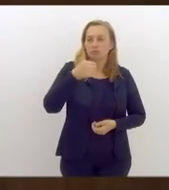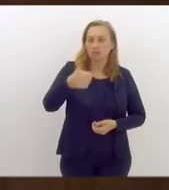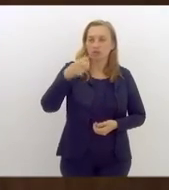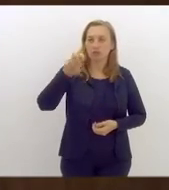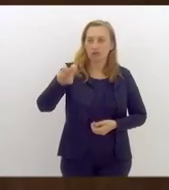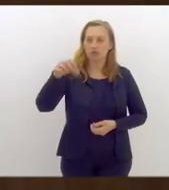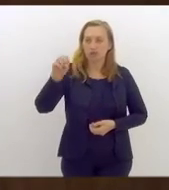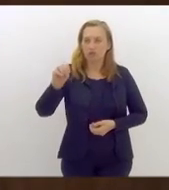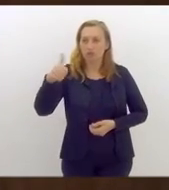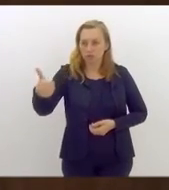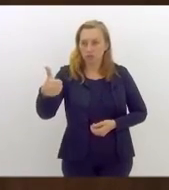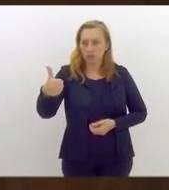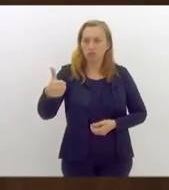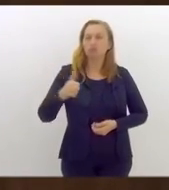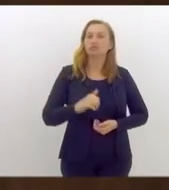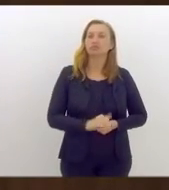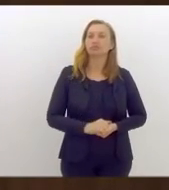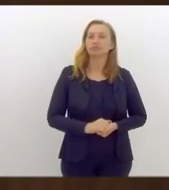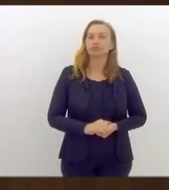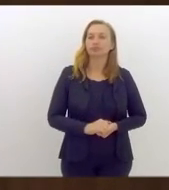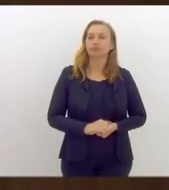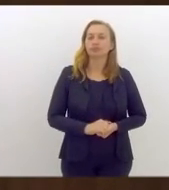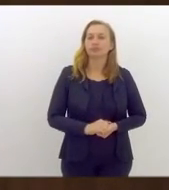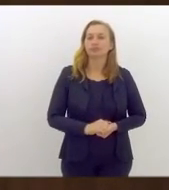1501, de 2022,